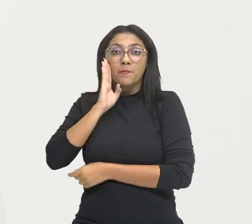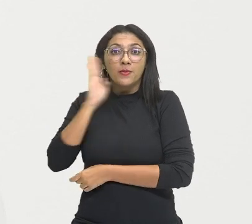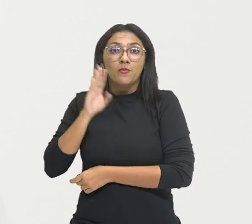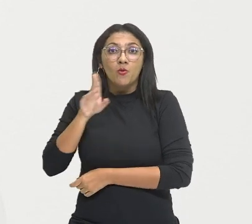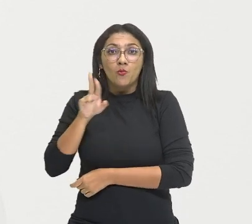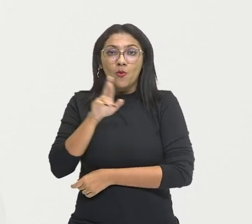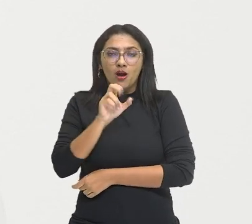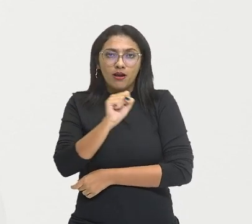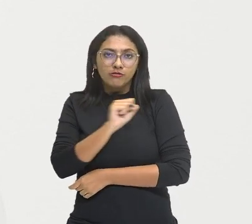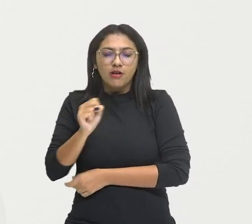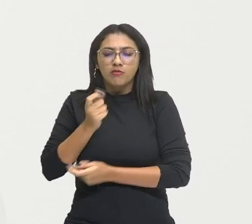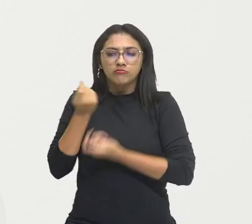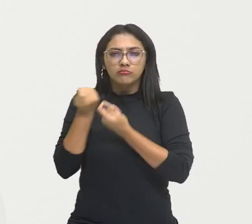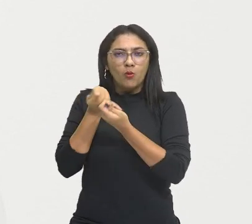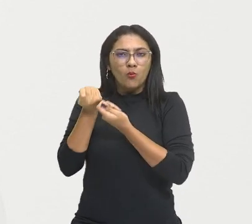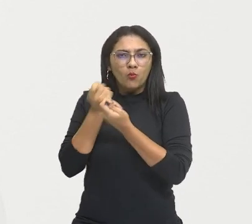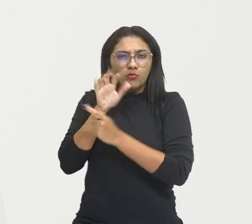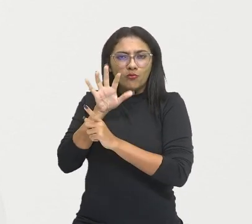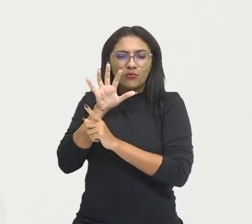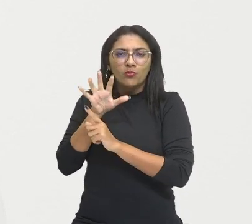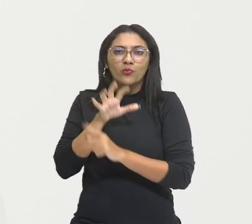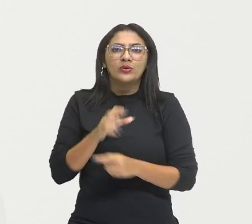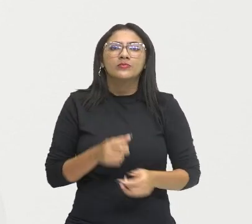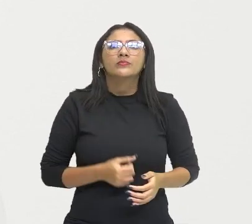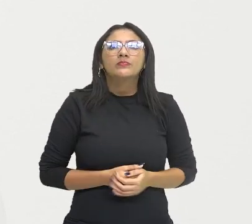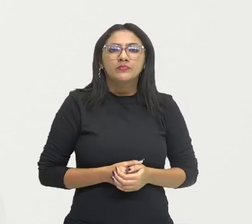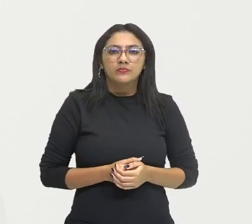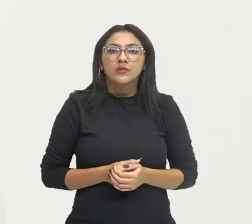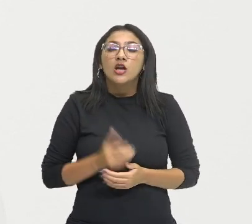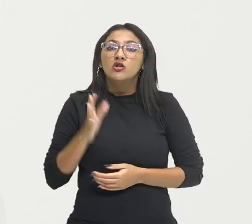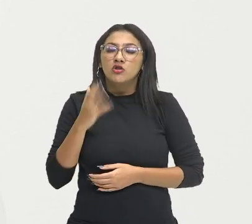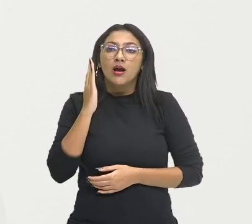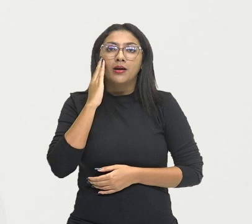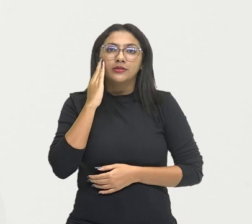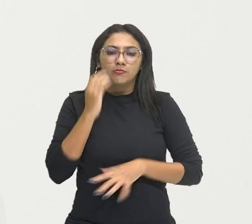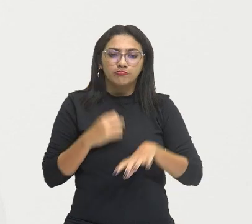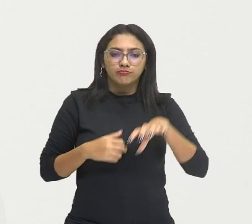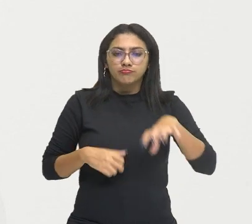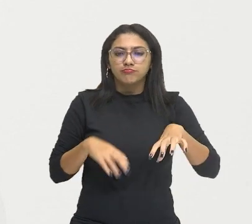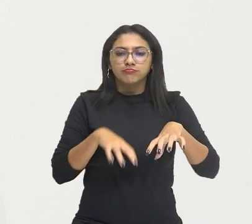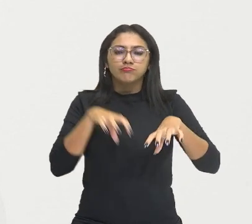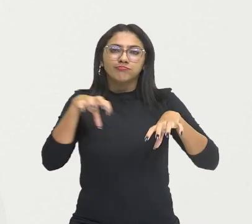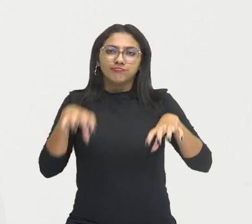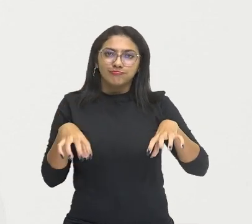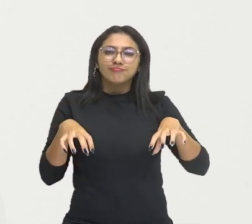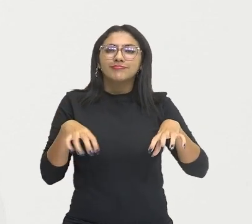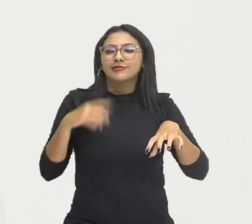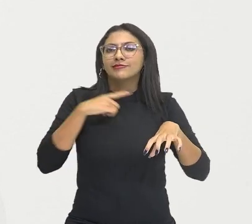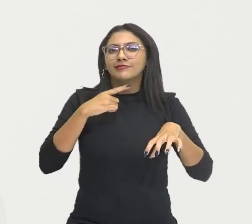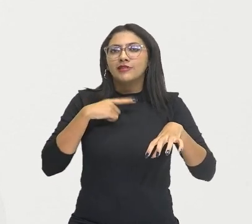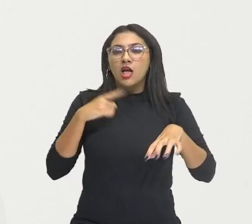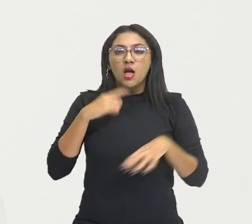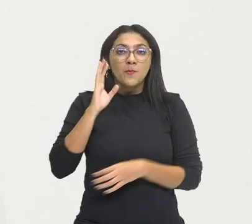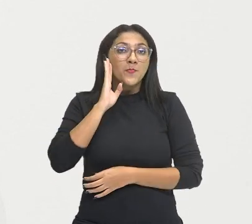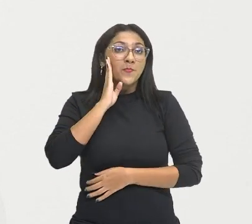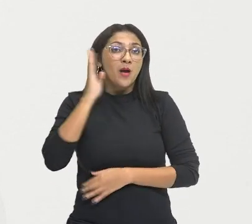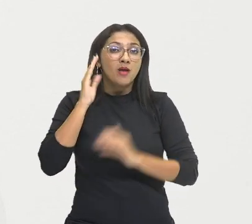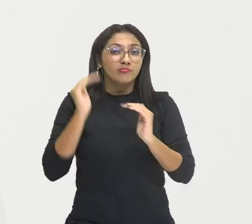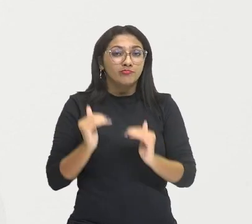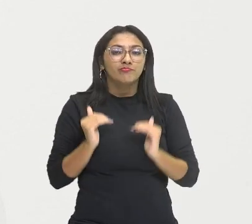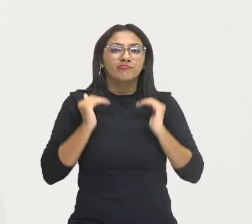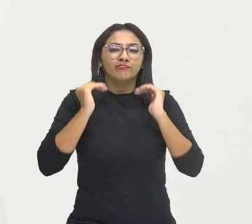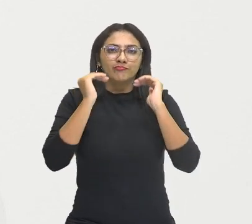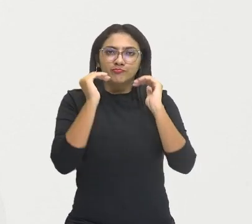União Soviética, tá, turma? Então agora a gente tem esses dois países que surgem ali como grandes superpotências, tá